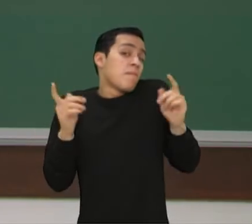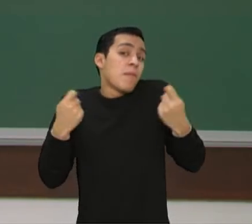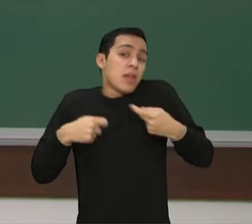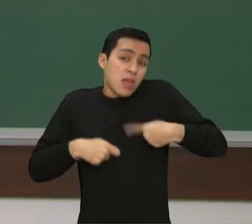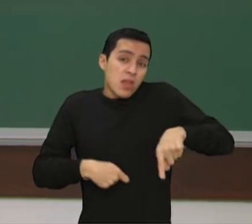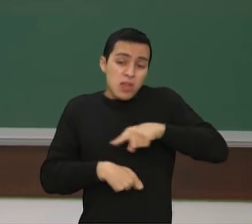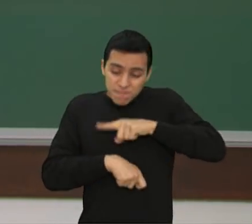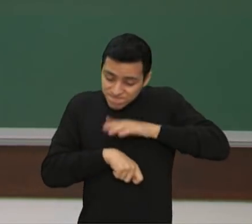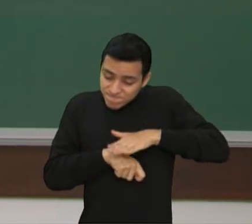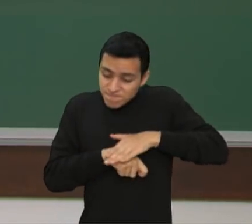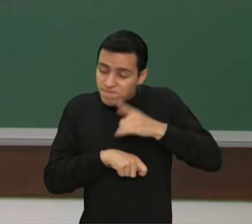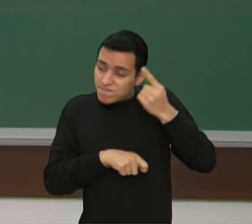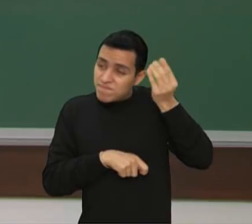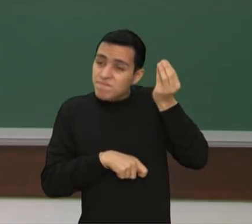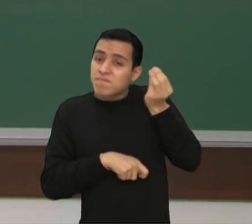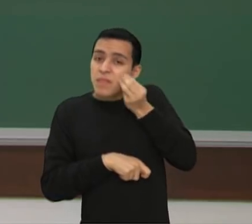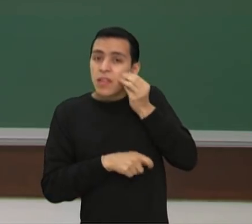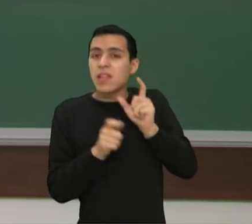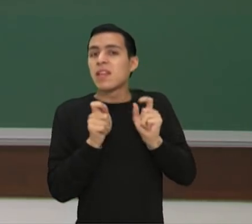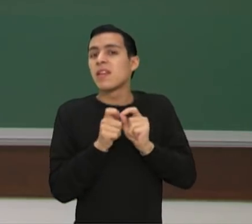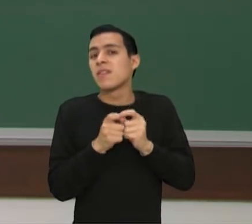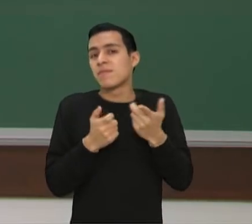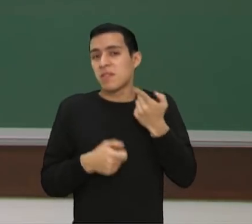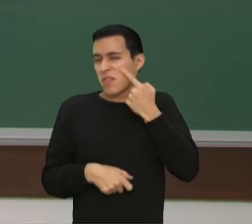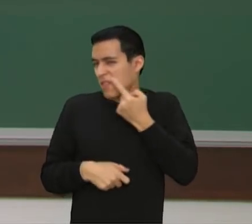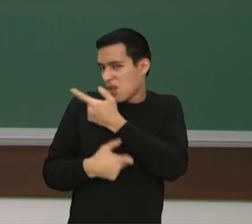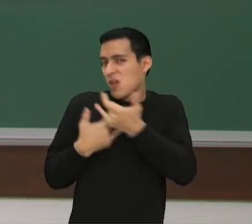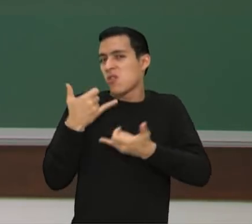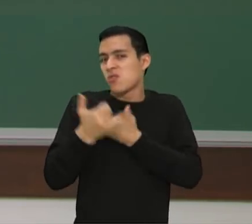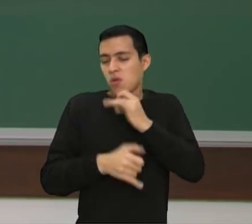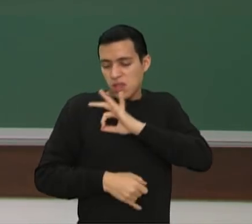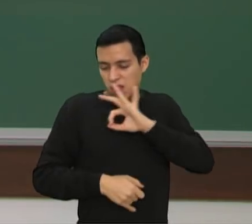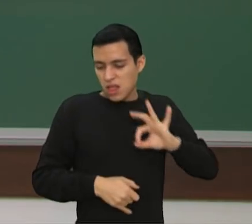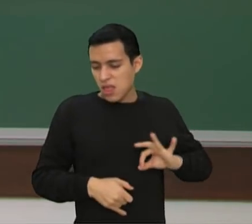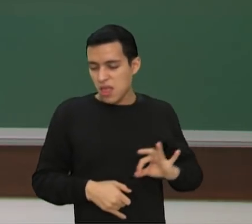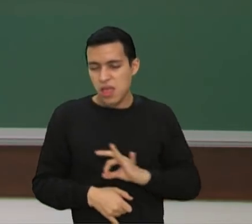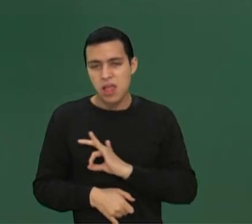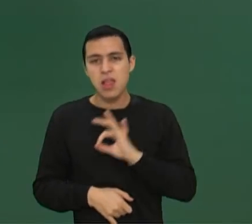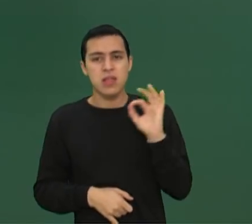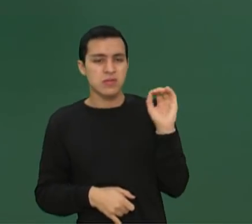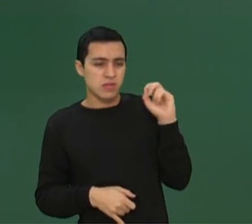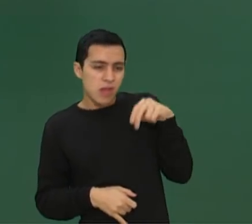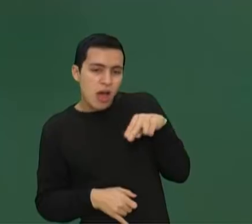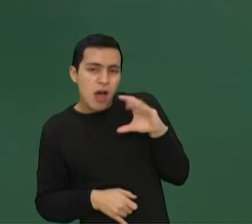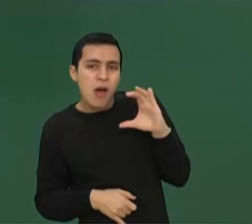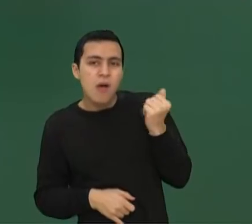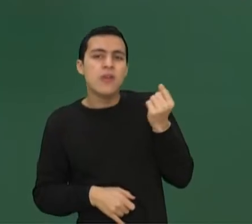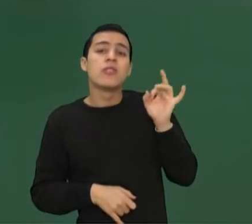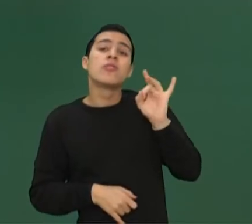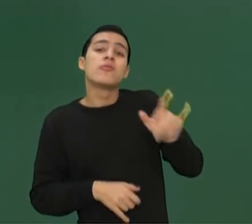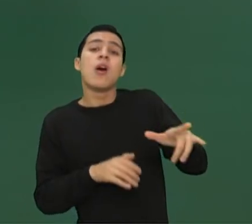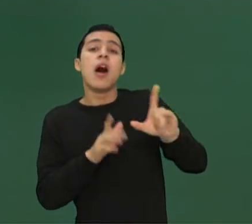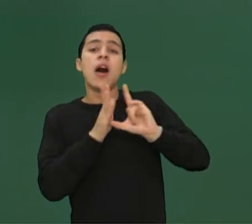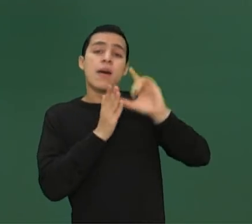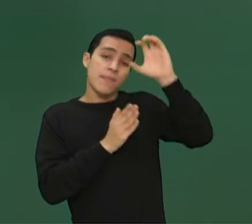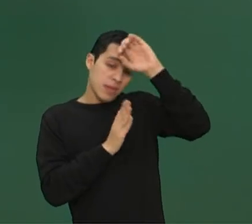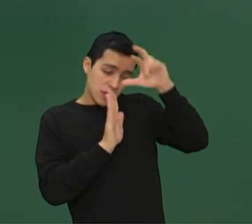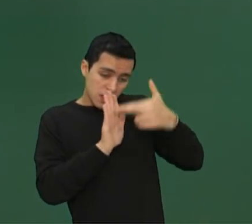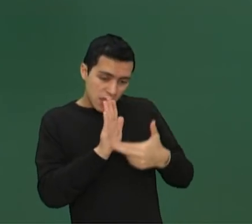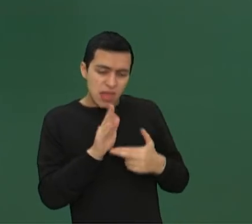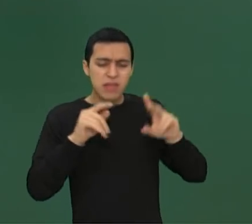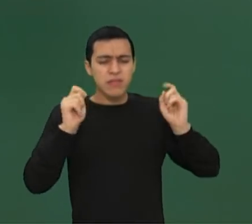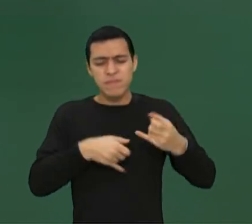gente para a gente reproduzir. Então, esse é o jogo da onça, muito fácil, apenas aprender as regras e conseguir jogar ele em